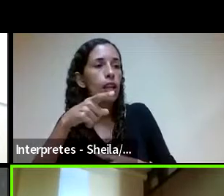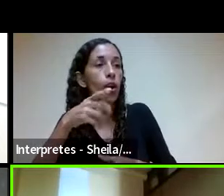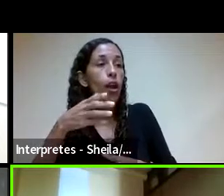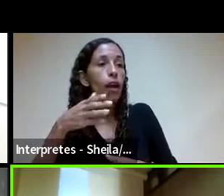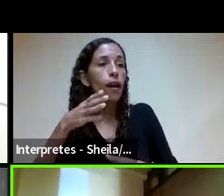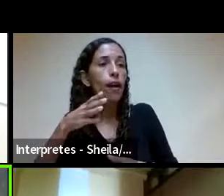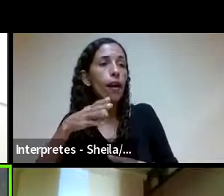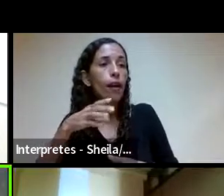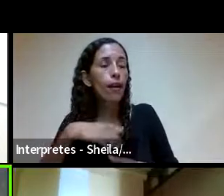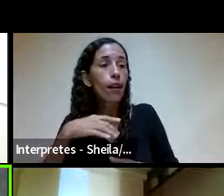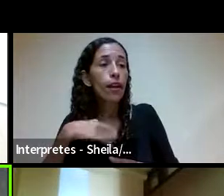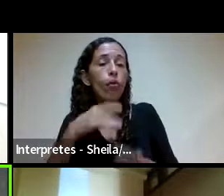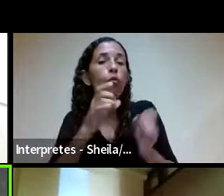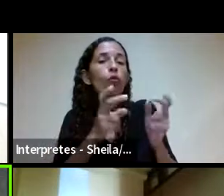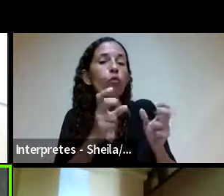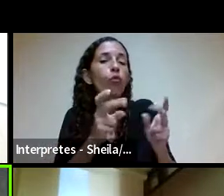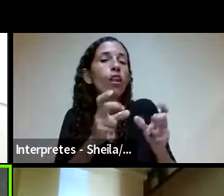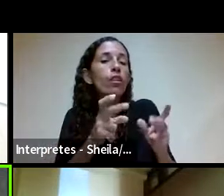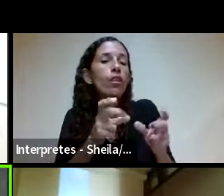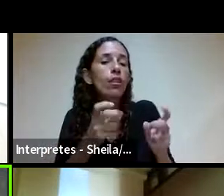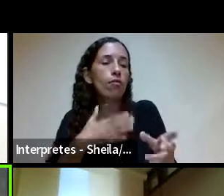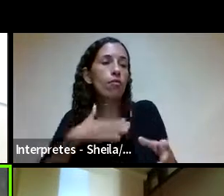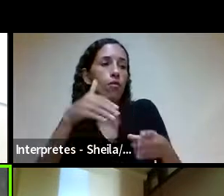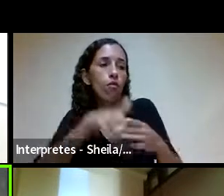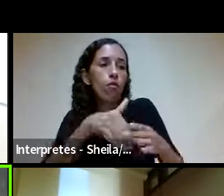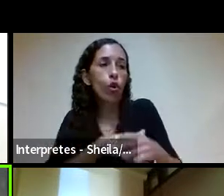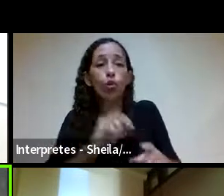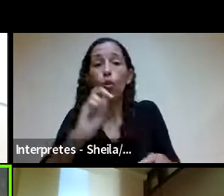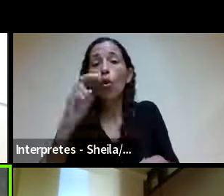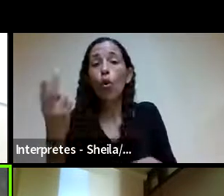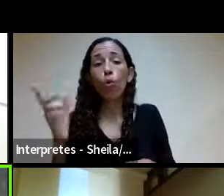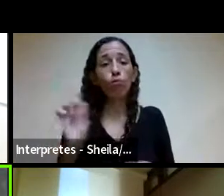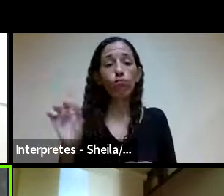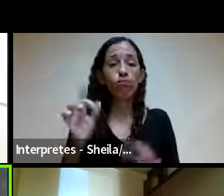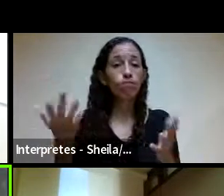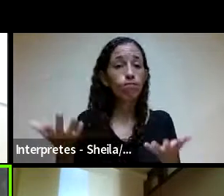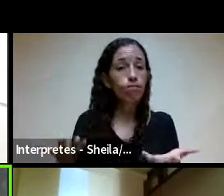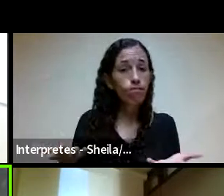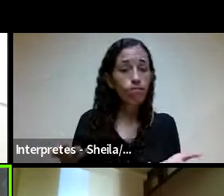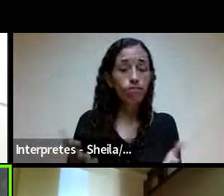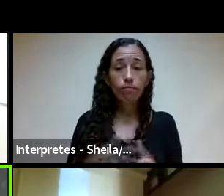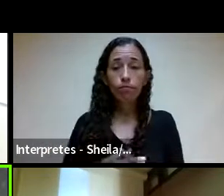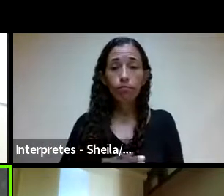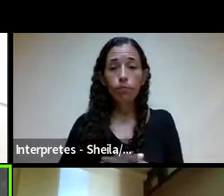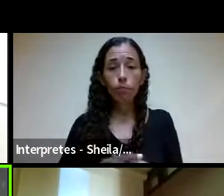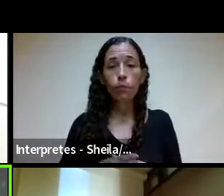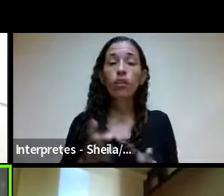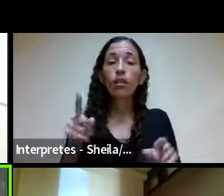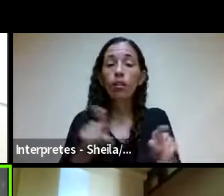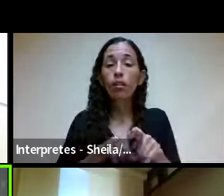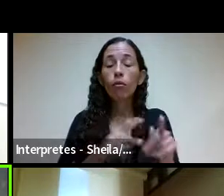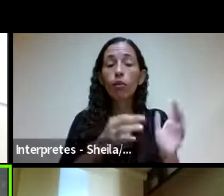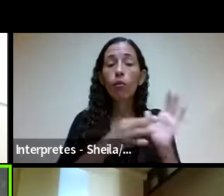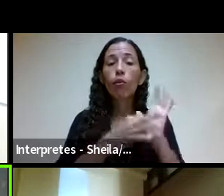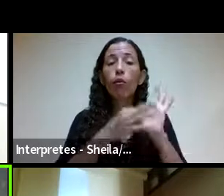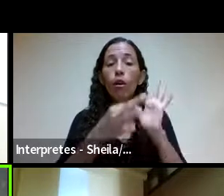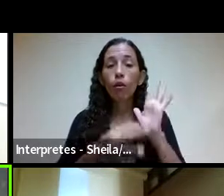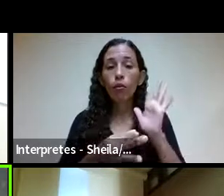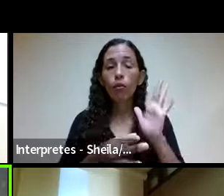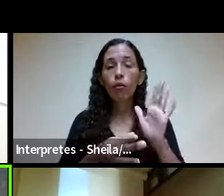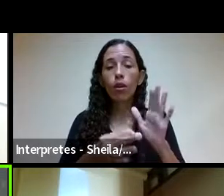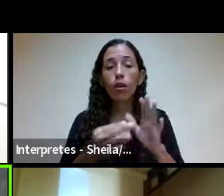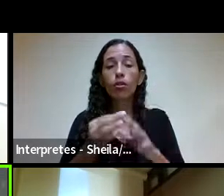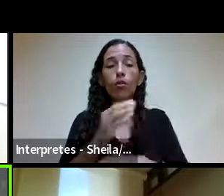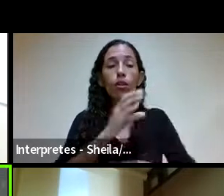prudente. Um argumento que é apresentado para o desembargador Cláudio, um argumento interessante, que eu entendo que